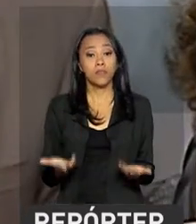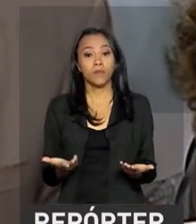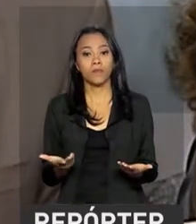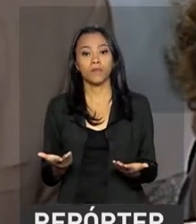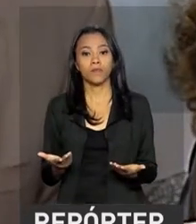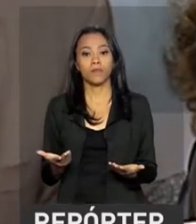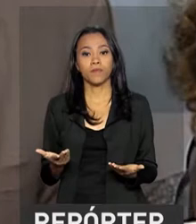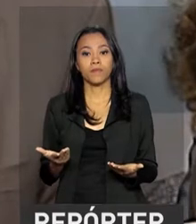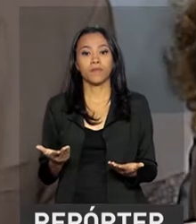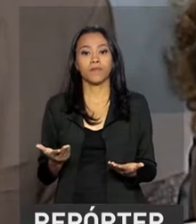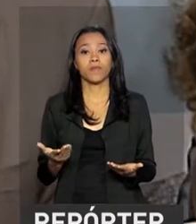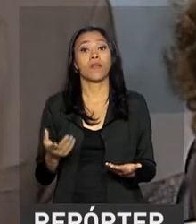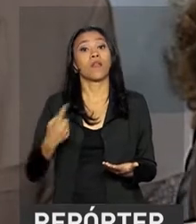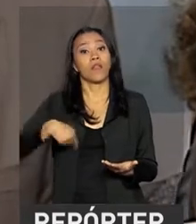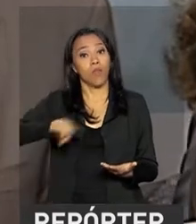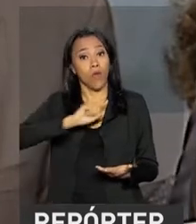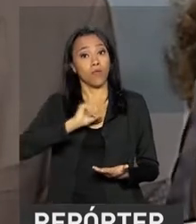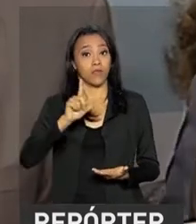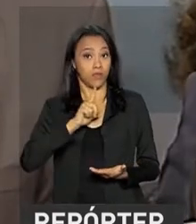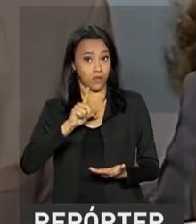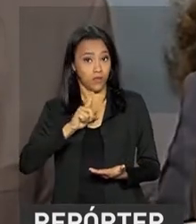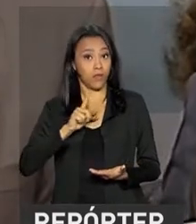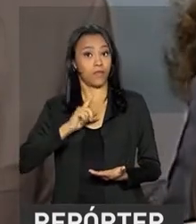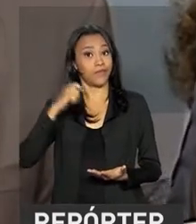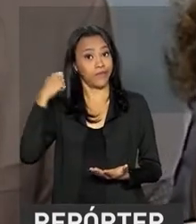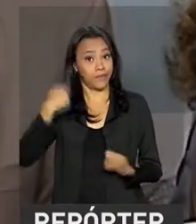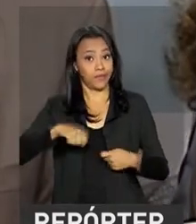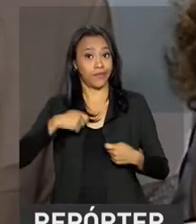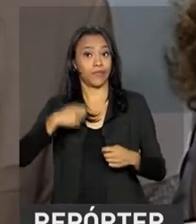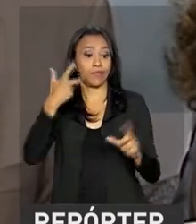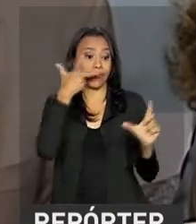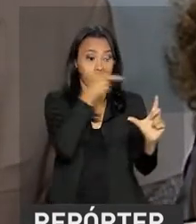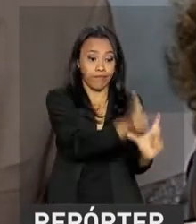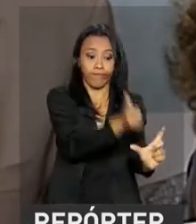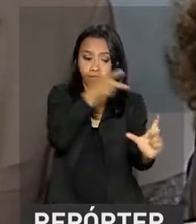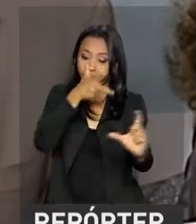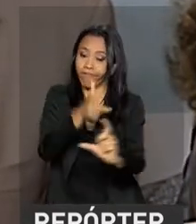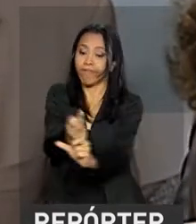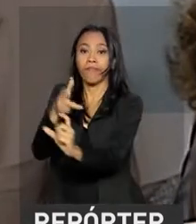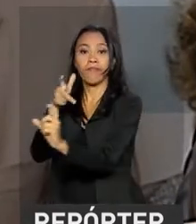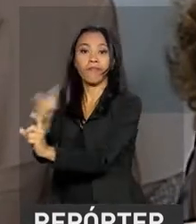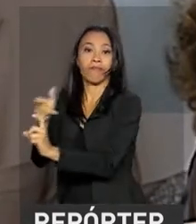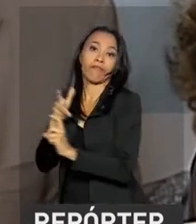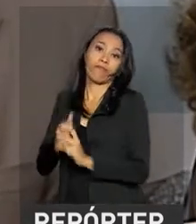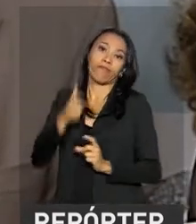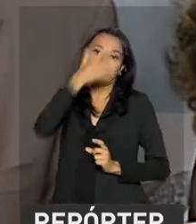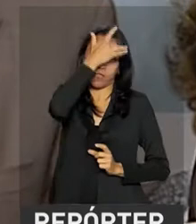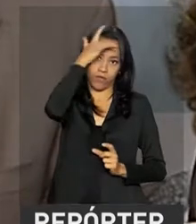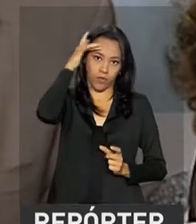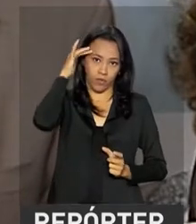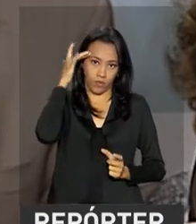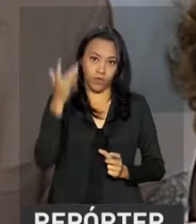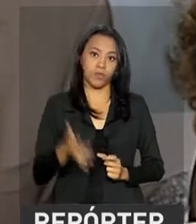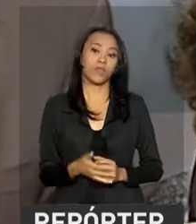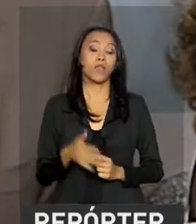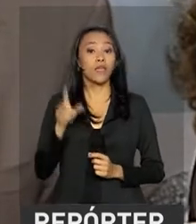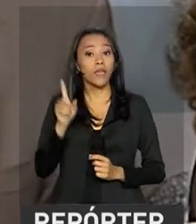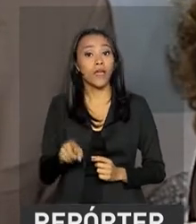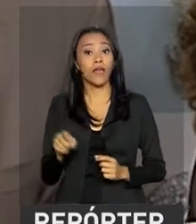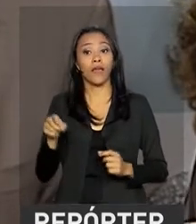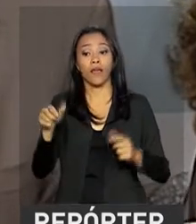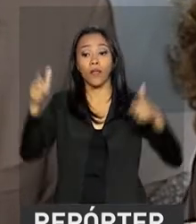nós temos que dá cobertura vacinal a população que está no entorno como são áreas de